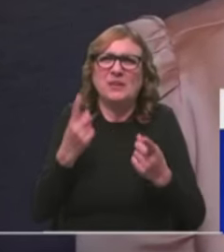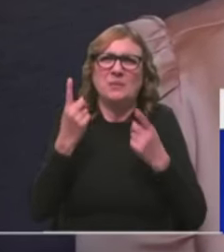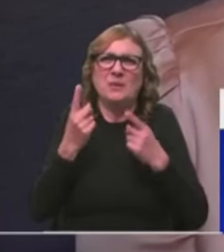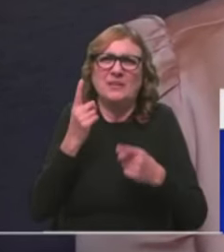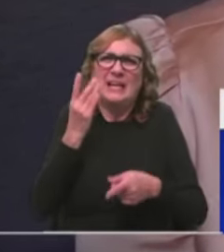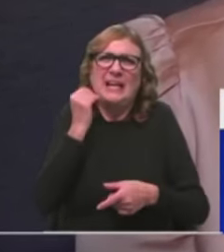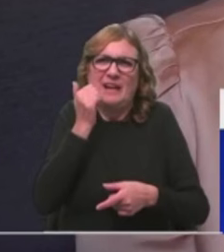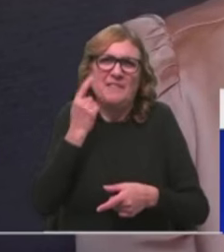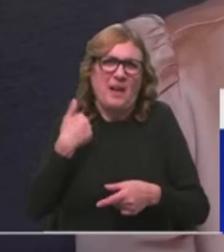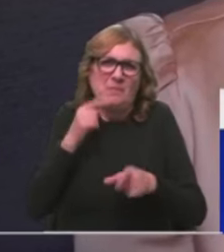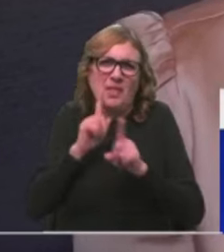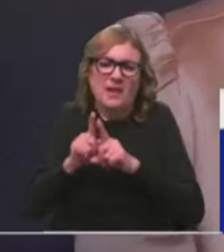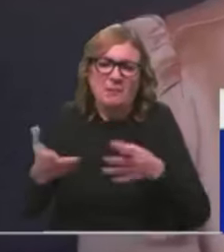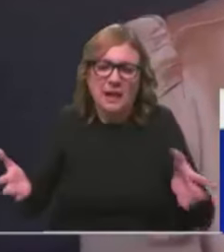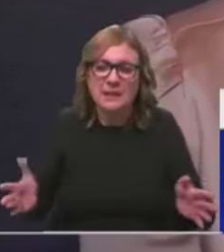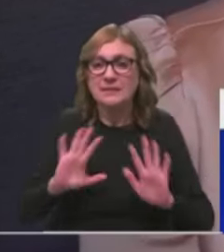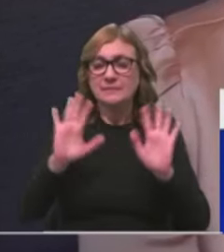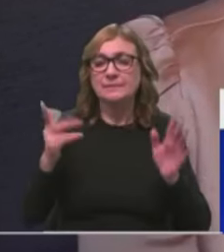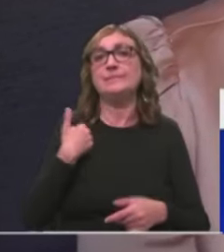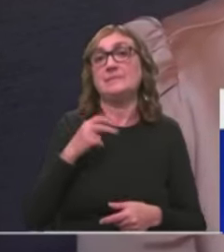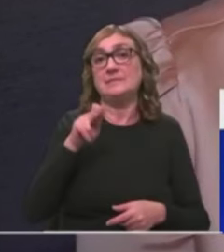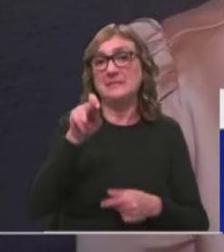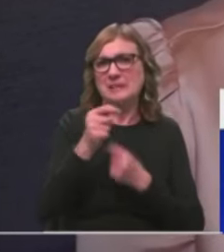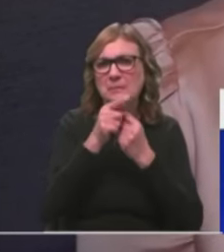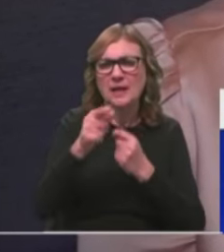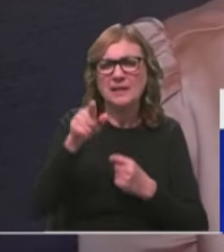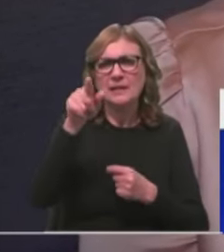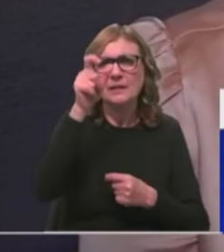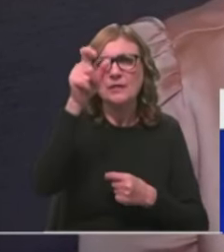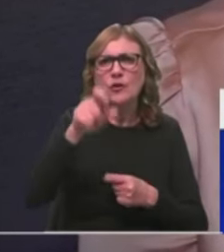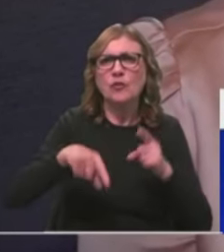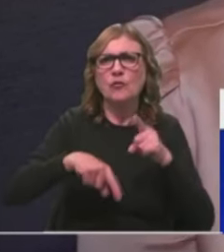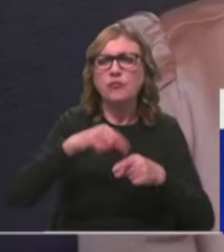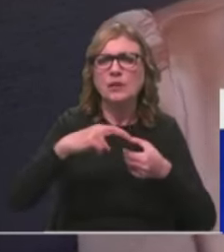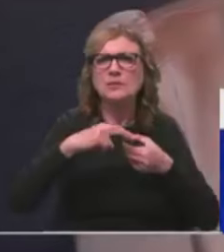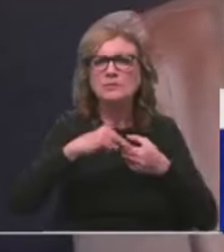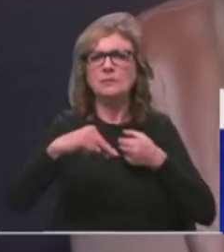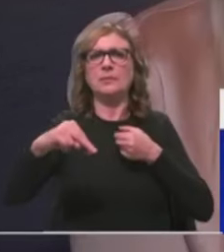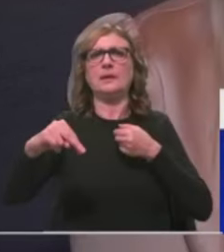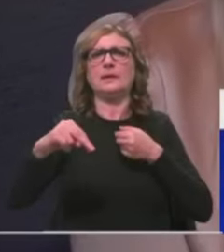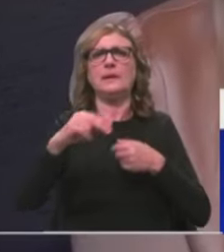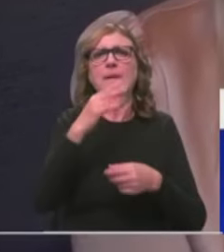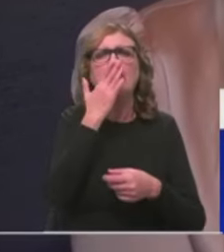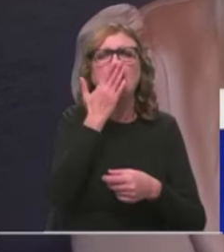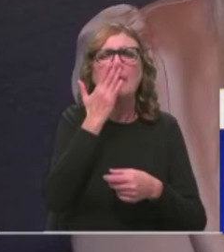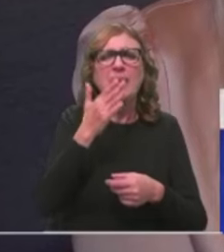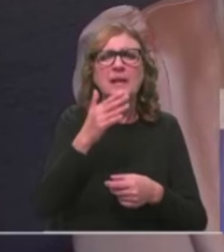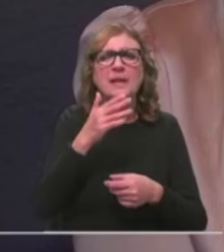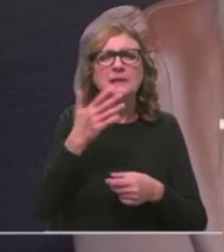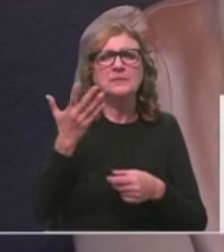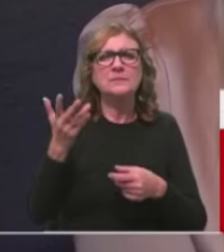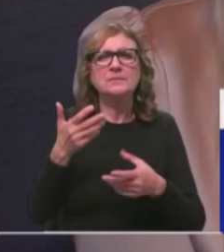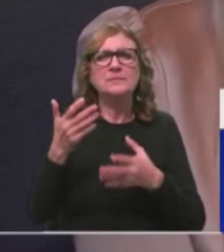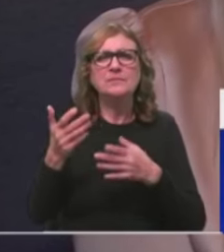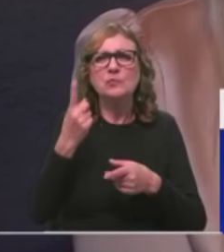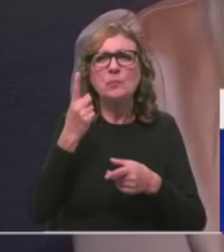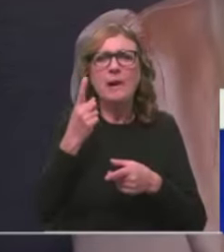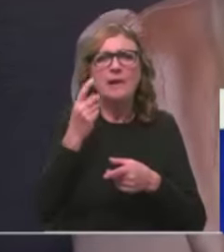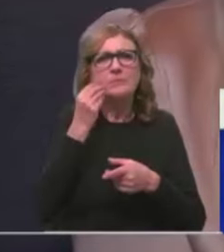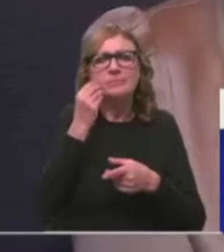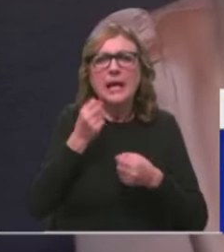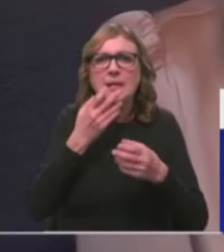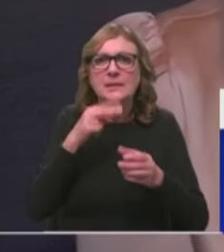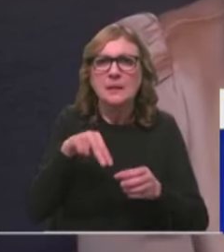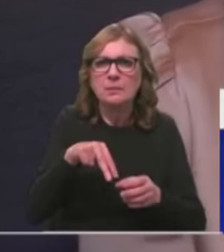tão grave eu chego perto dele e ele foge para trás dá como fosse uma uma uma reação para